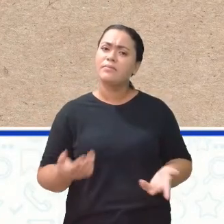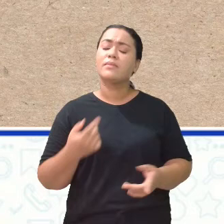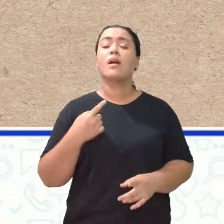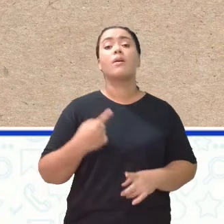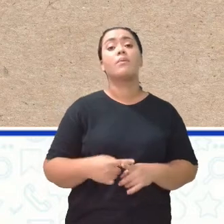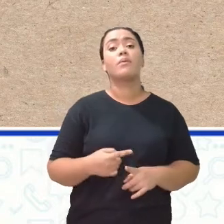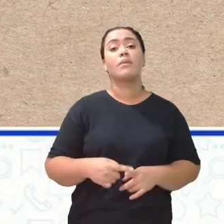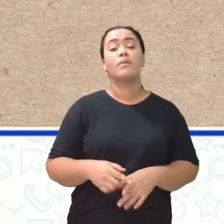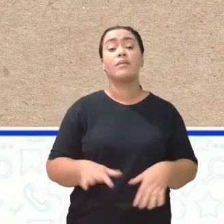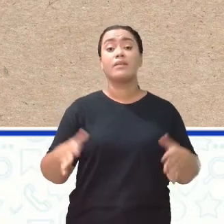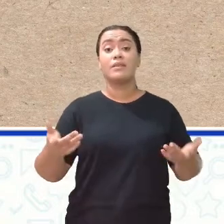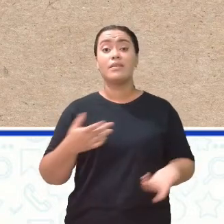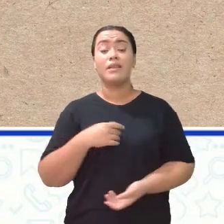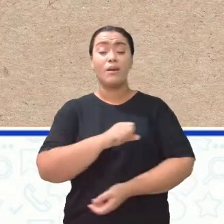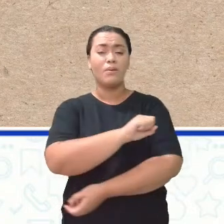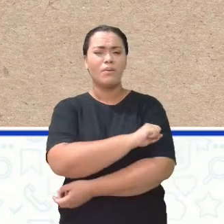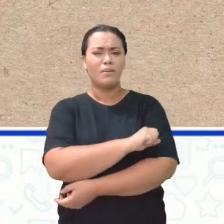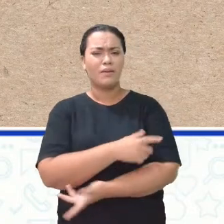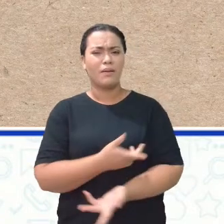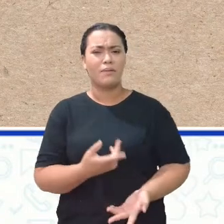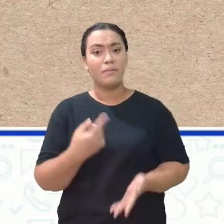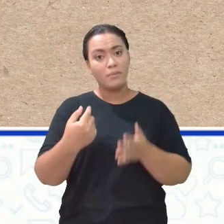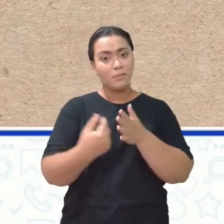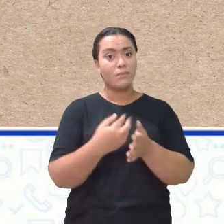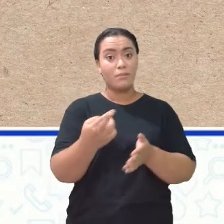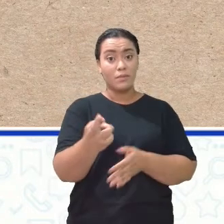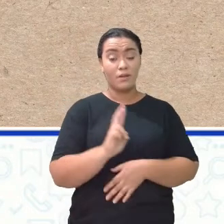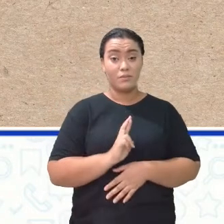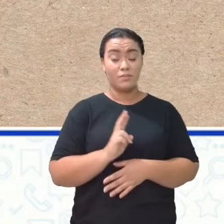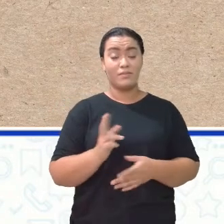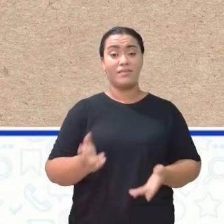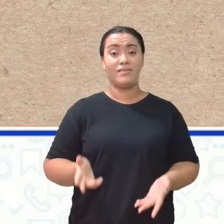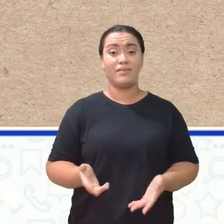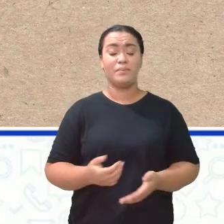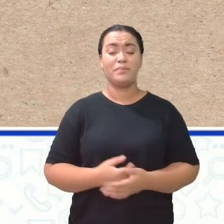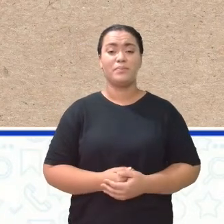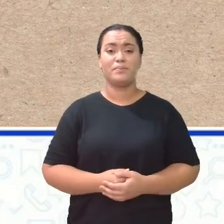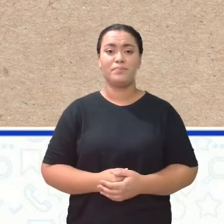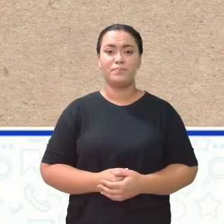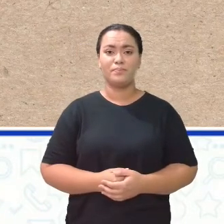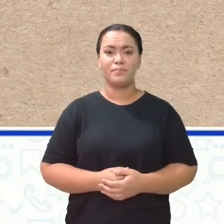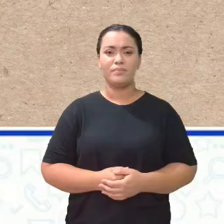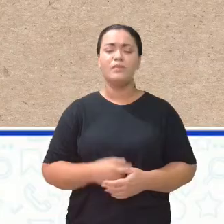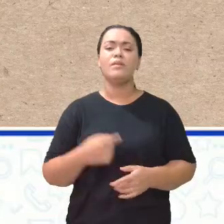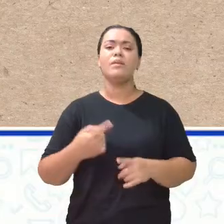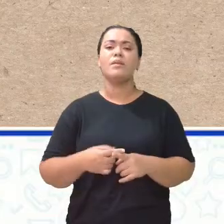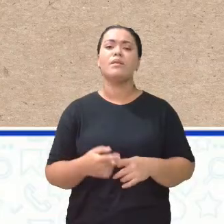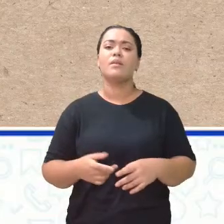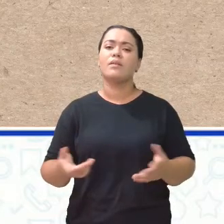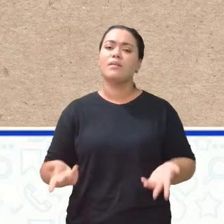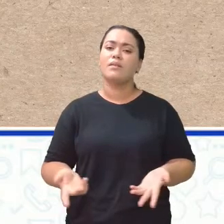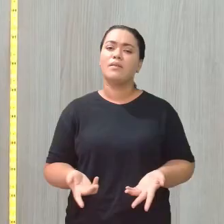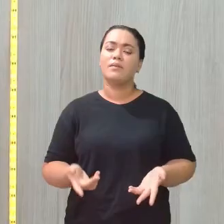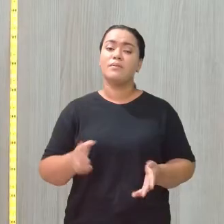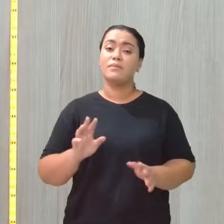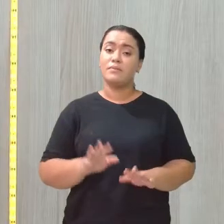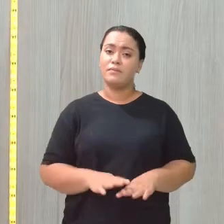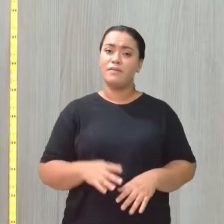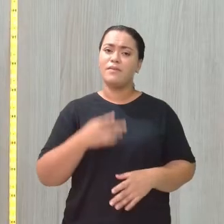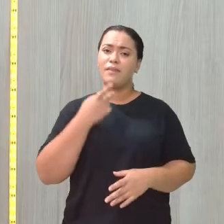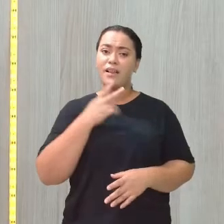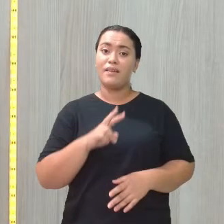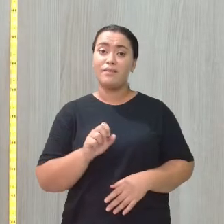aí? 8º ano, podem apresentar rima, por quê? Por quê? Wanderson não respondeu não, Mas